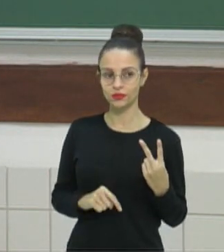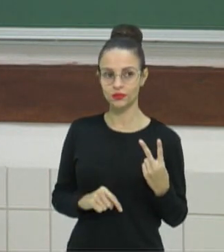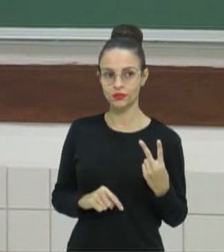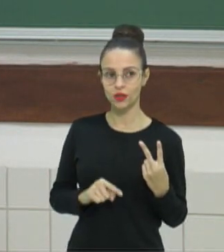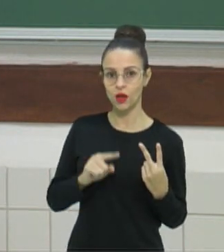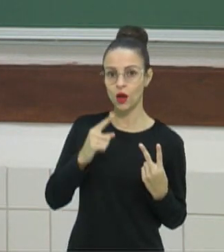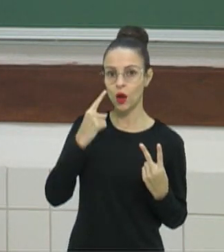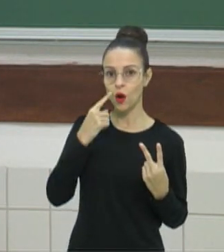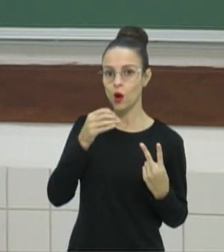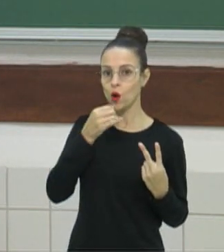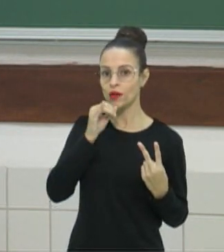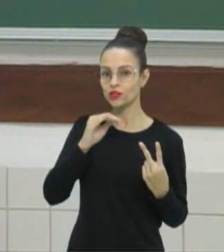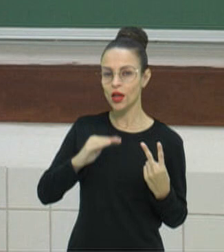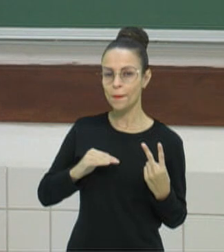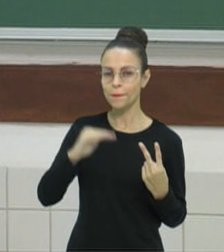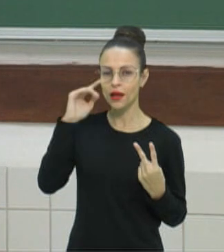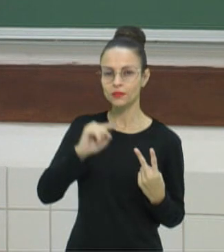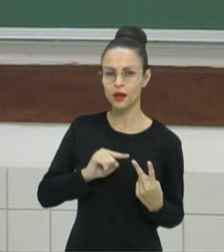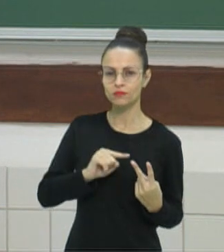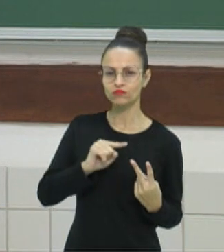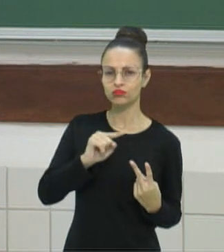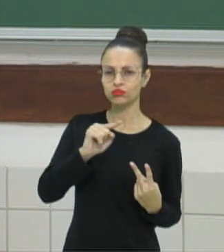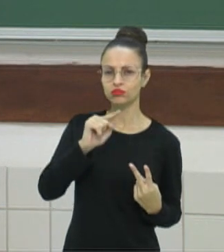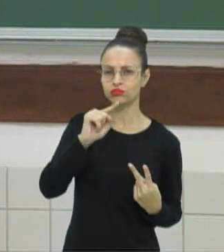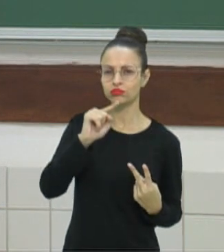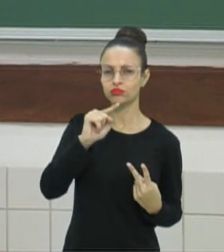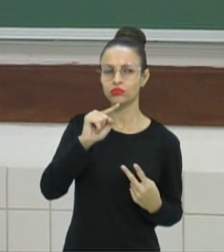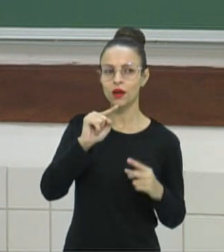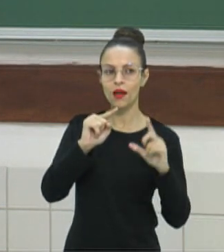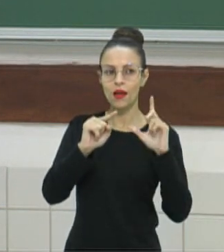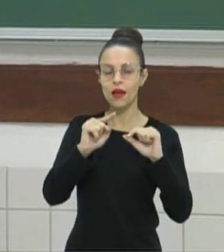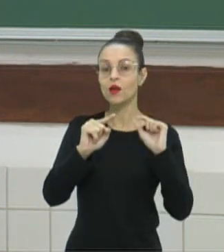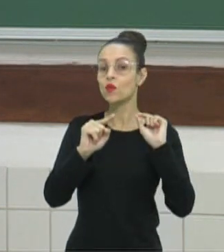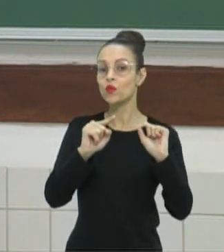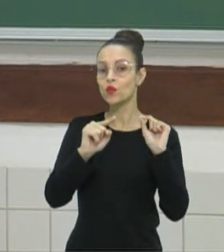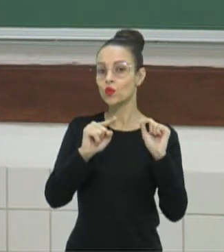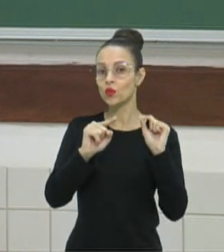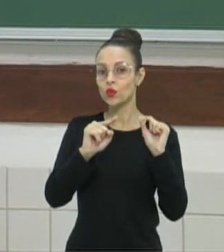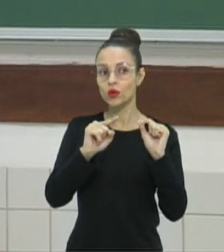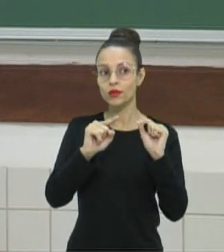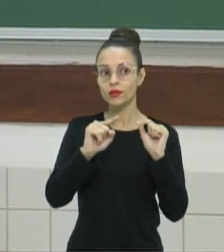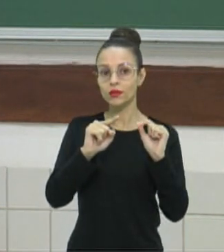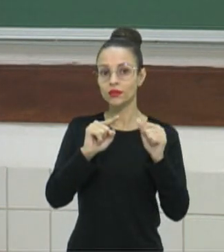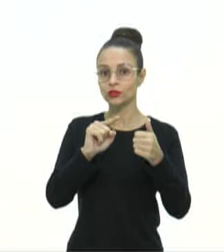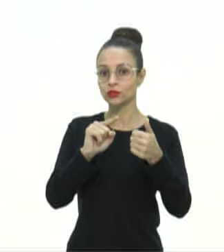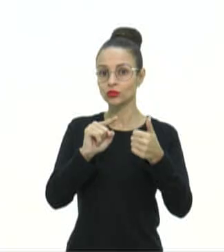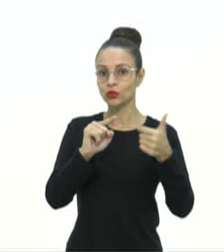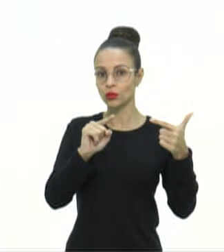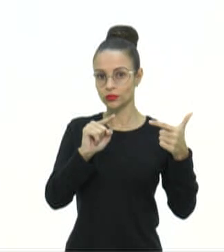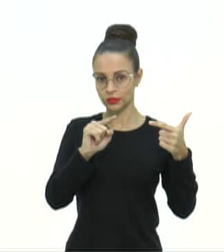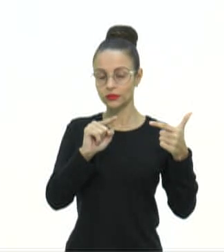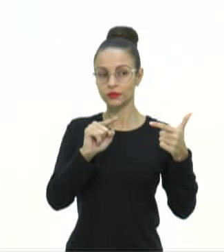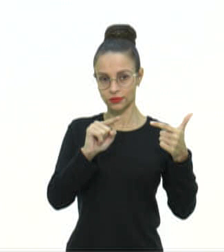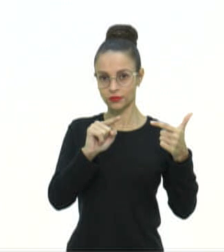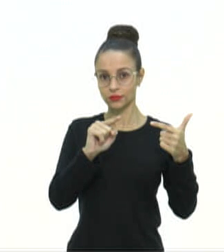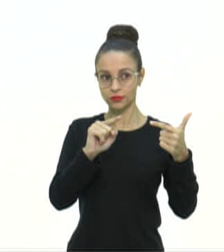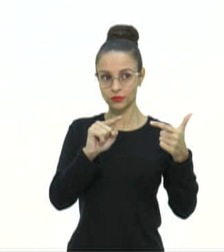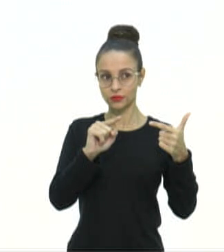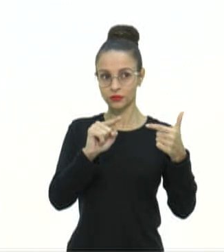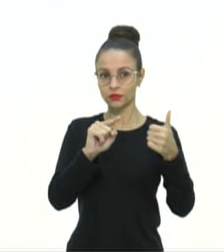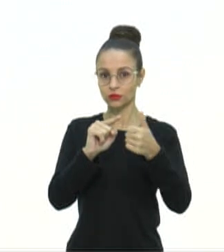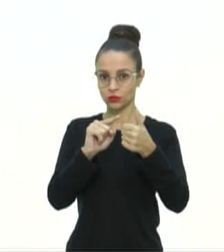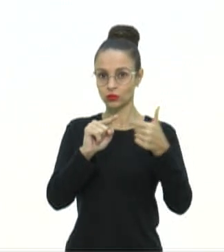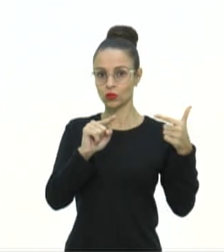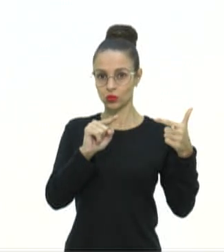a energia máxima potencial aqui, ela vale 12, certo? Ela